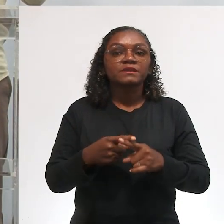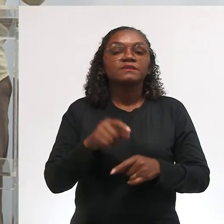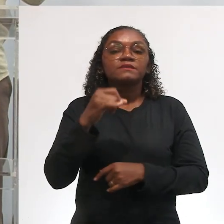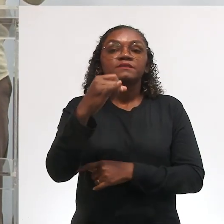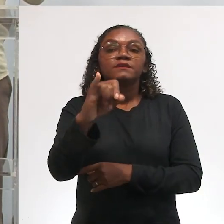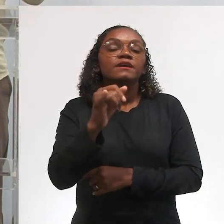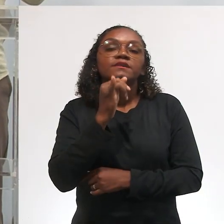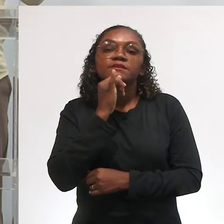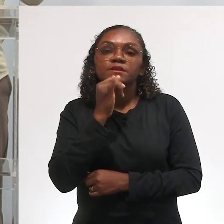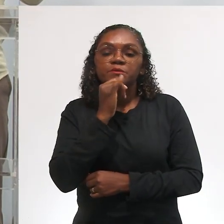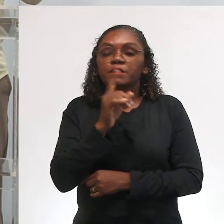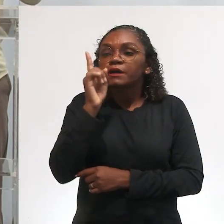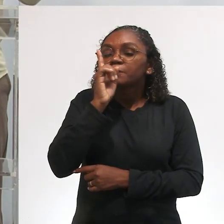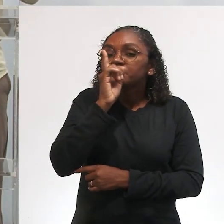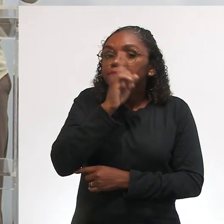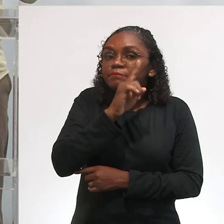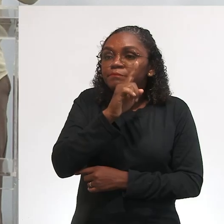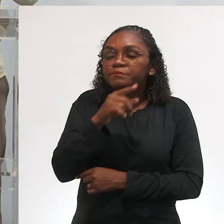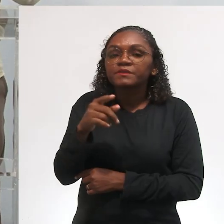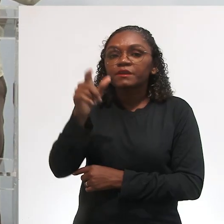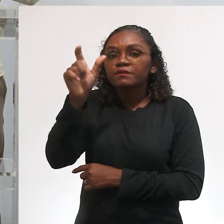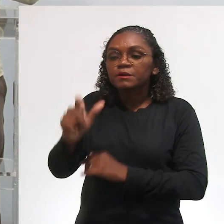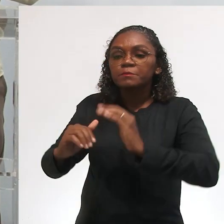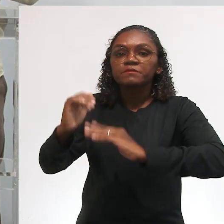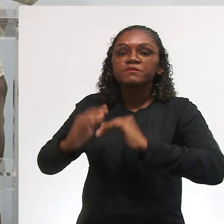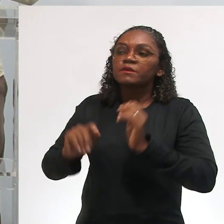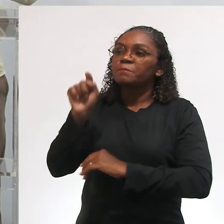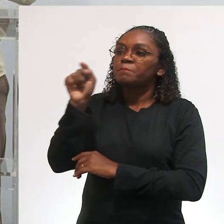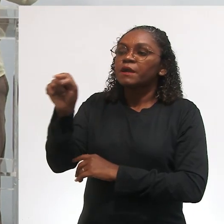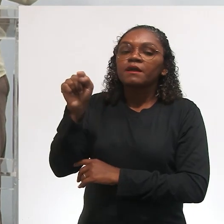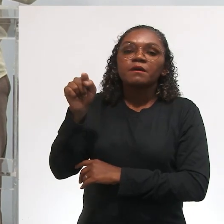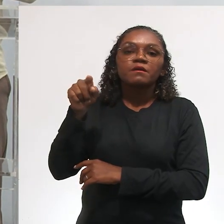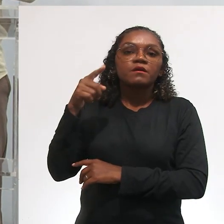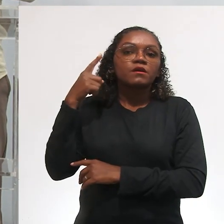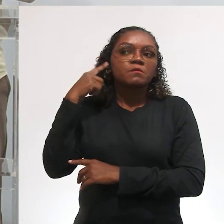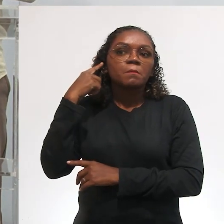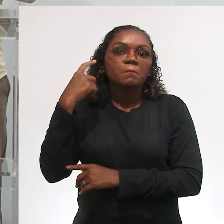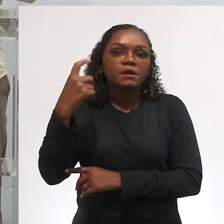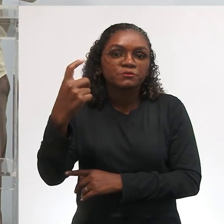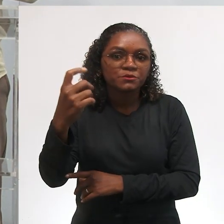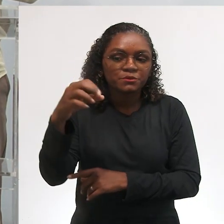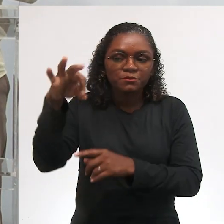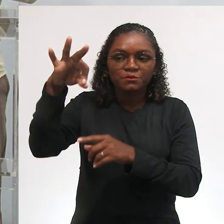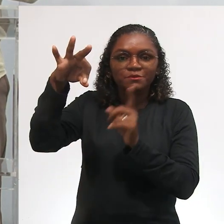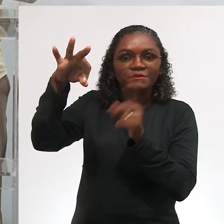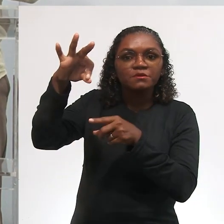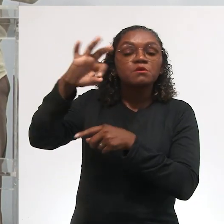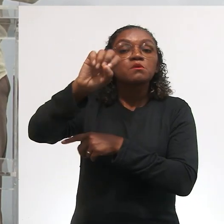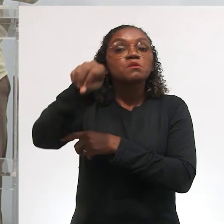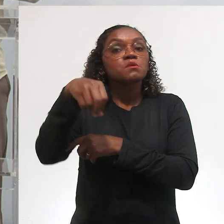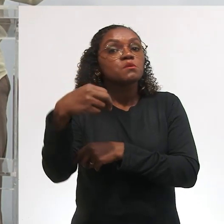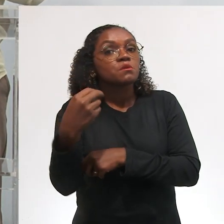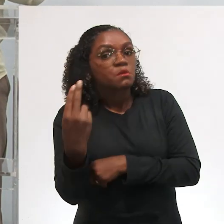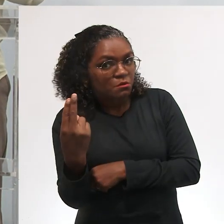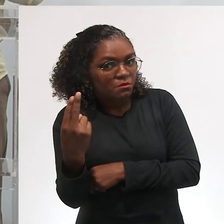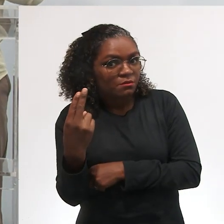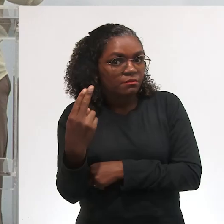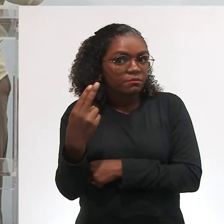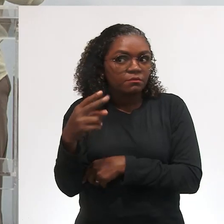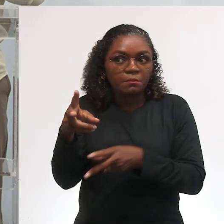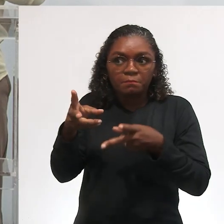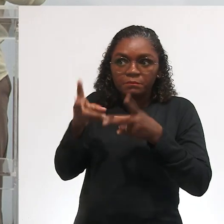soar e não for a hora desse aluno ir para o intervalo, ele vai achar que é aquele momento. Inconscientemente, aquilo